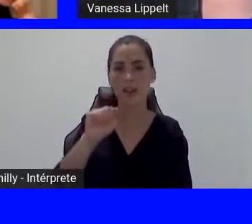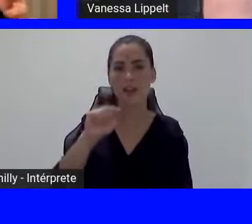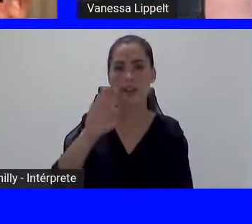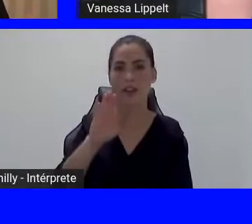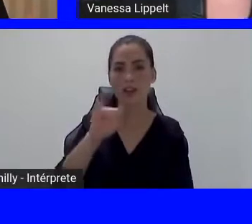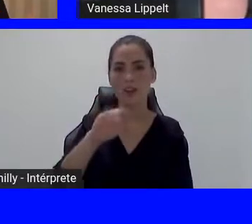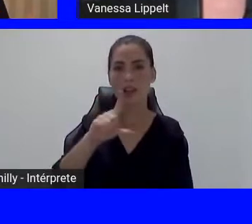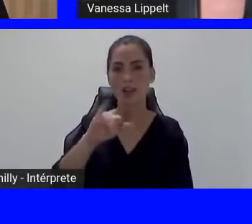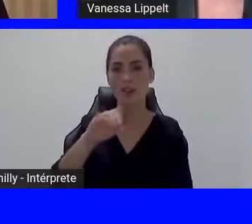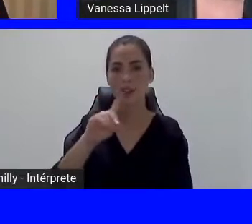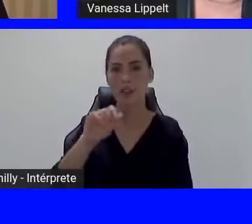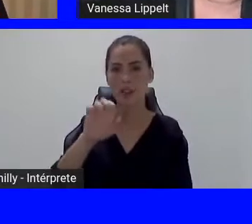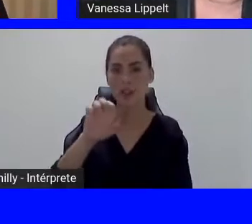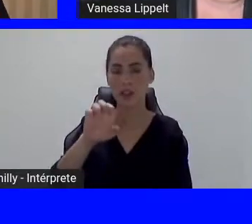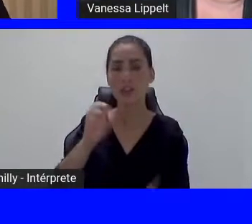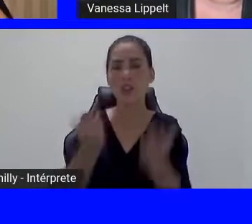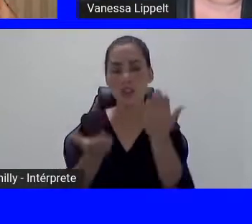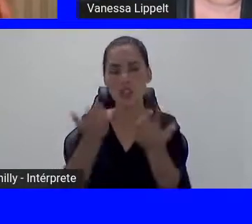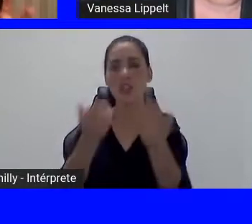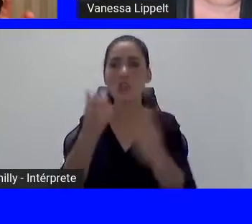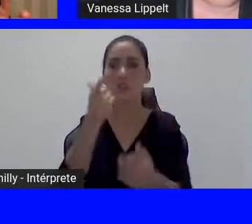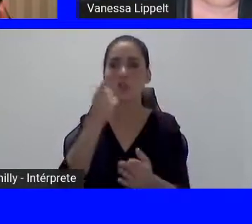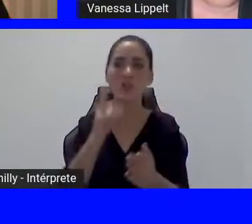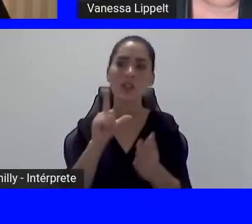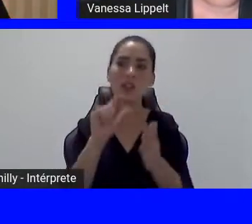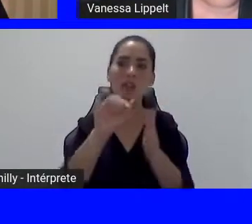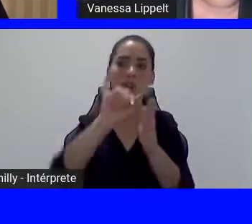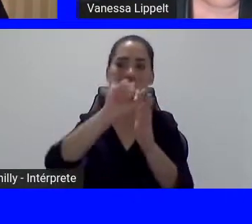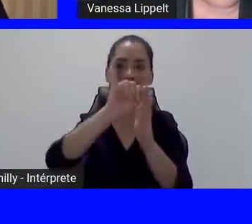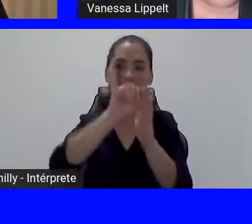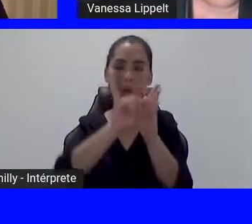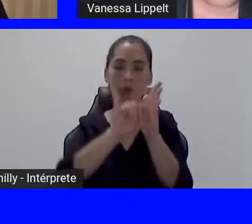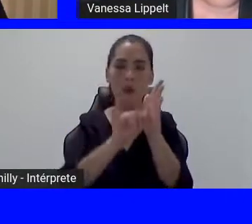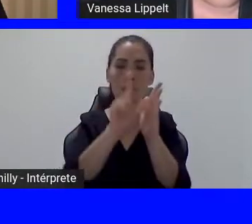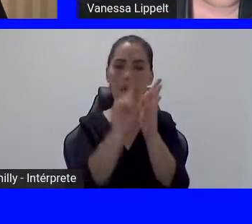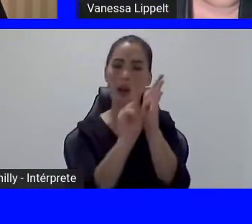e, com isso, você impacte menos a inflação dentro desse processo.